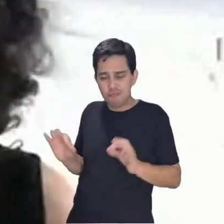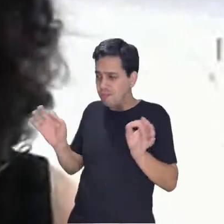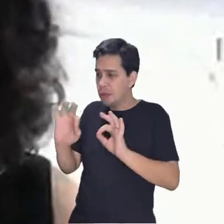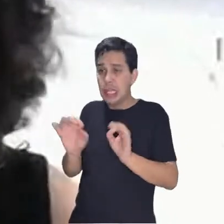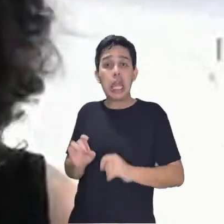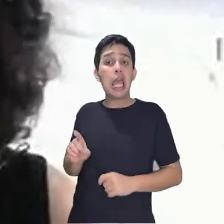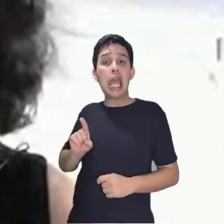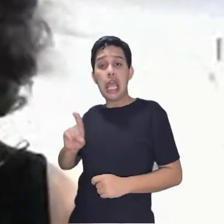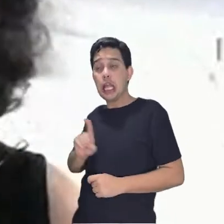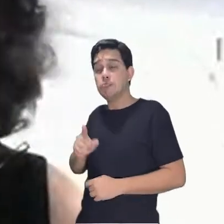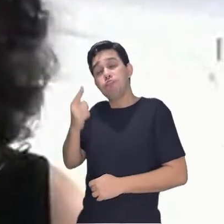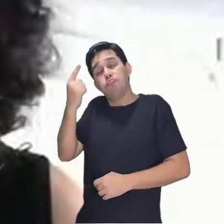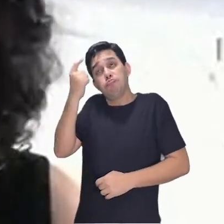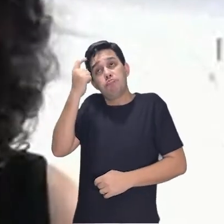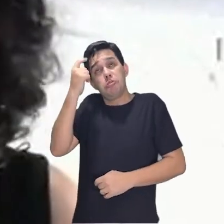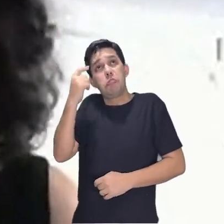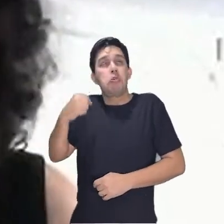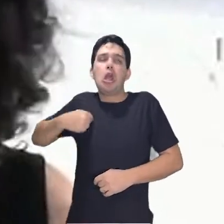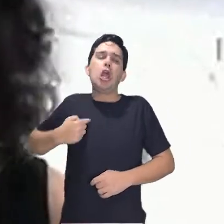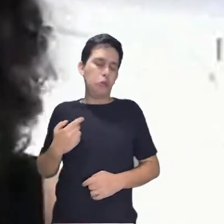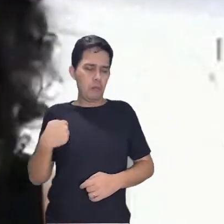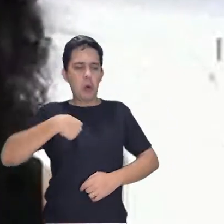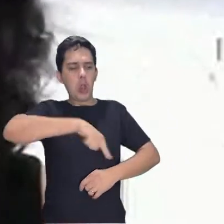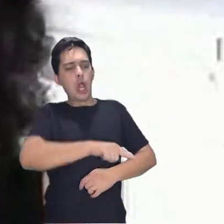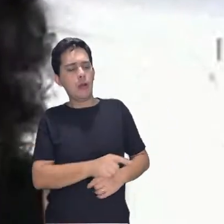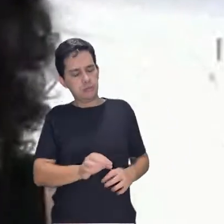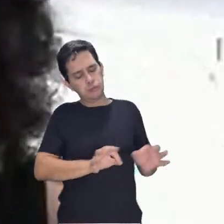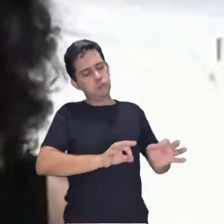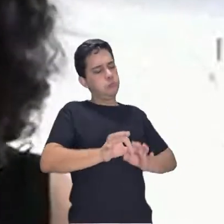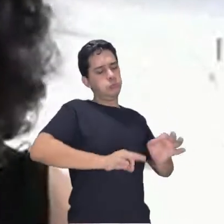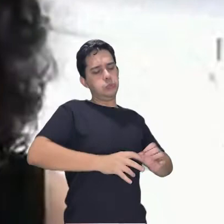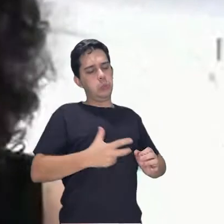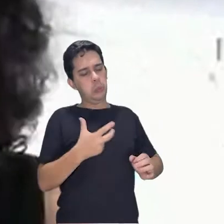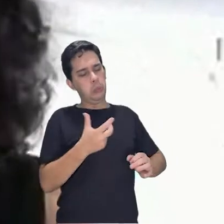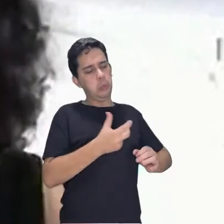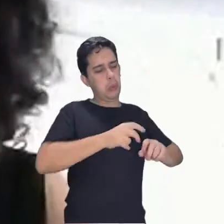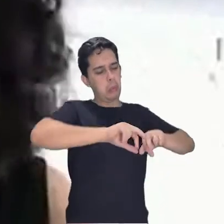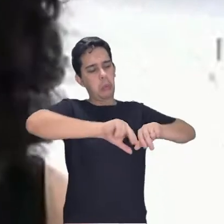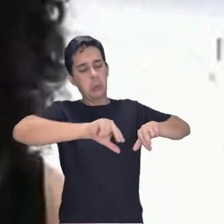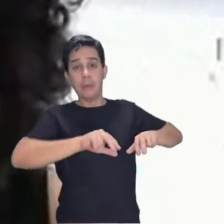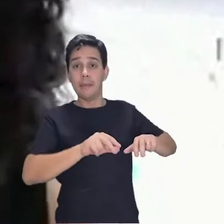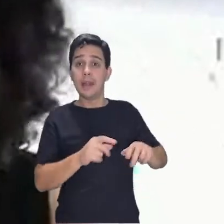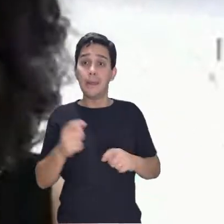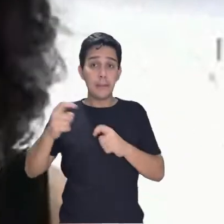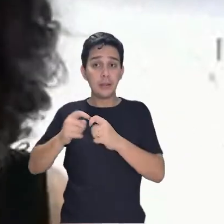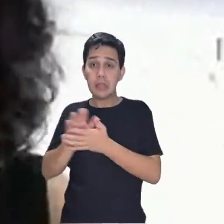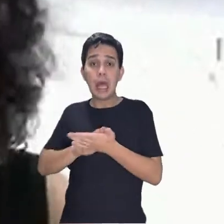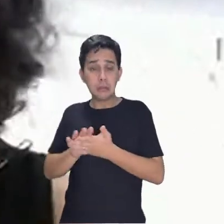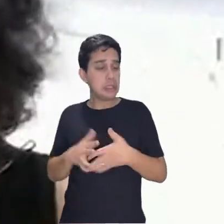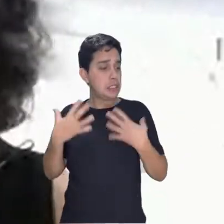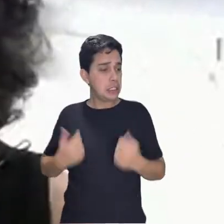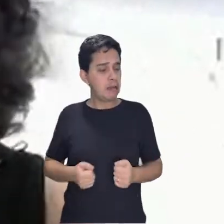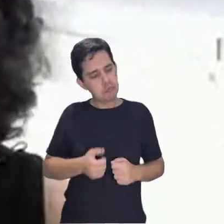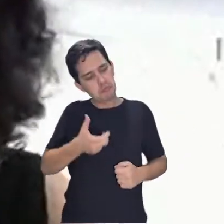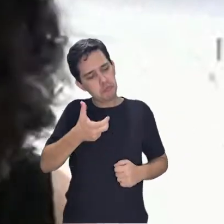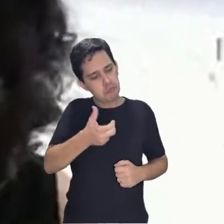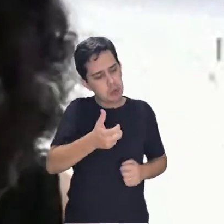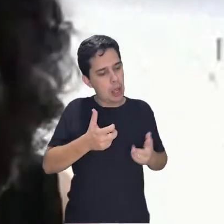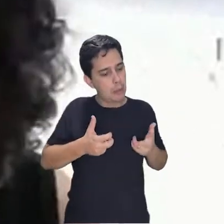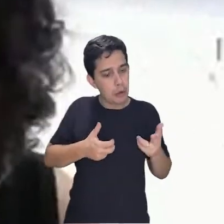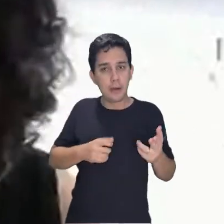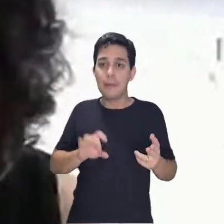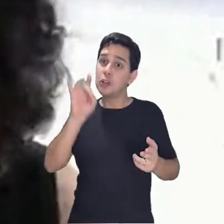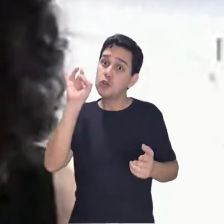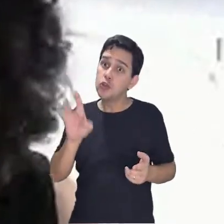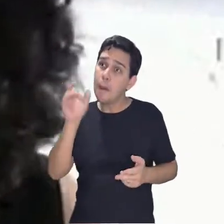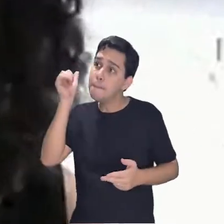procedimento sem ter qualquer expertise para tanto, né? Ele não era médico, mas fazia um procedimento que só médicos têm condição